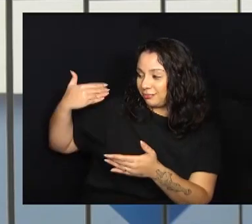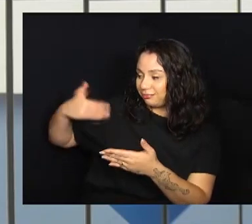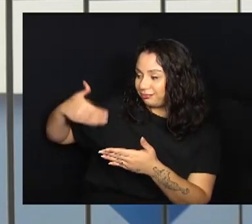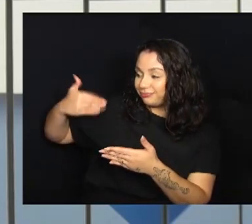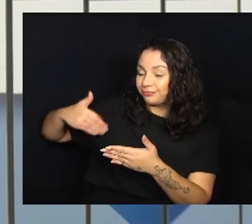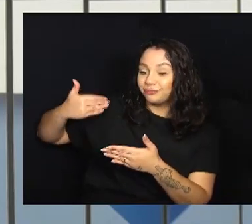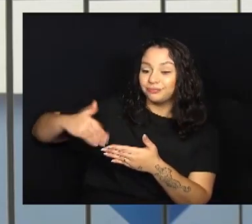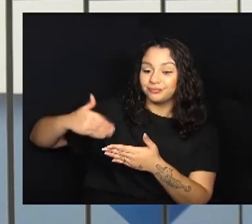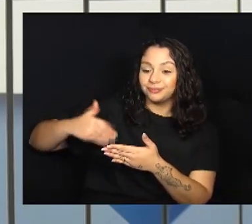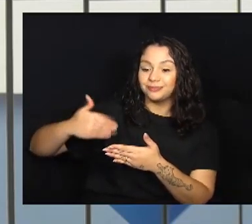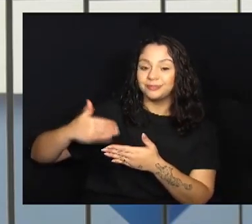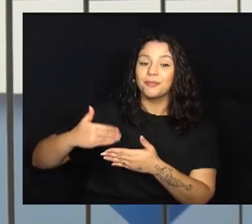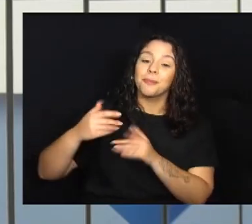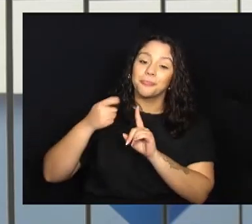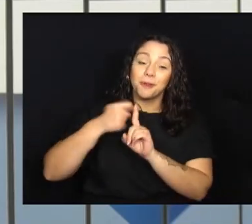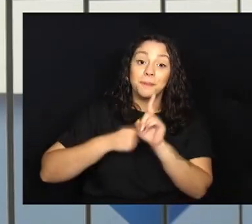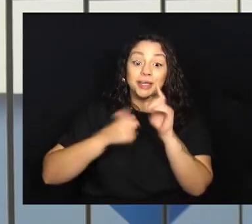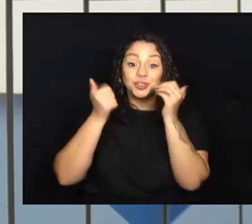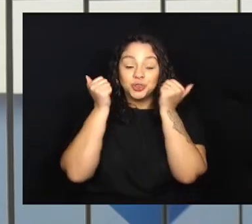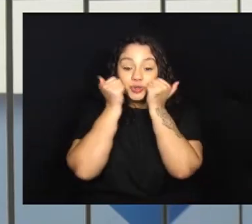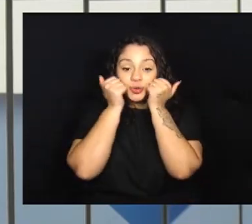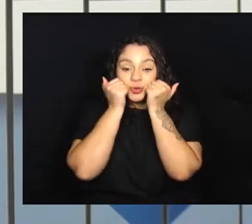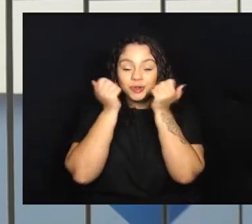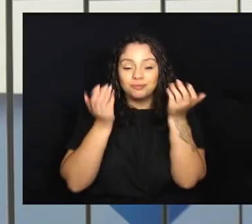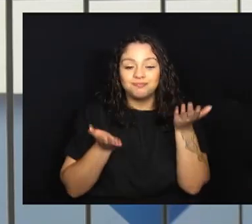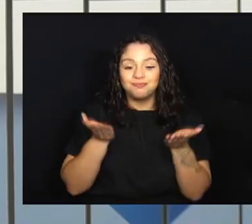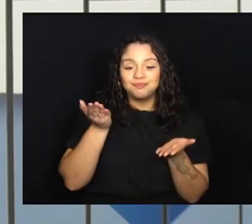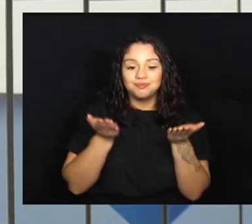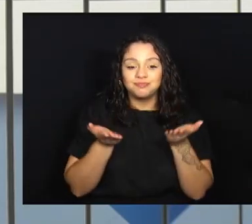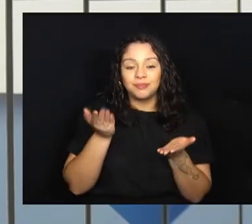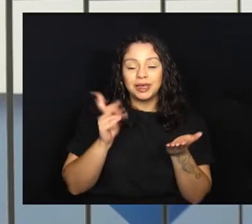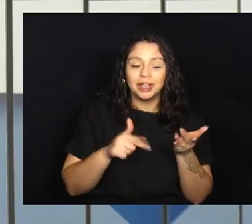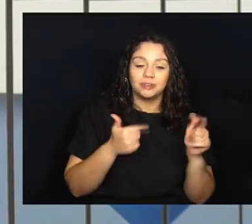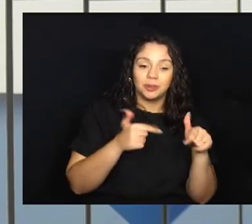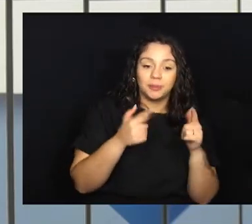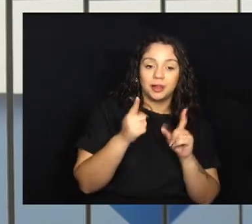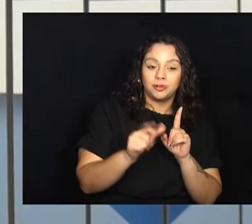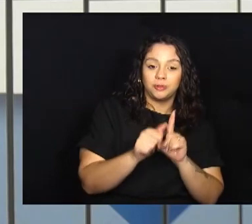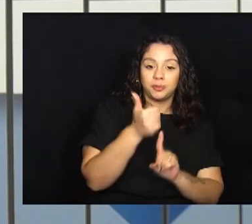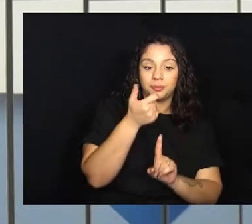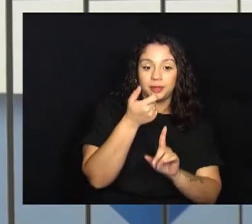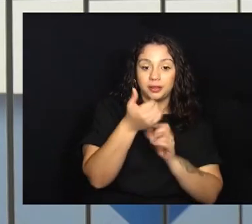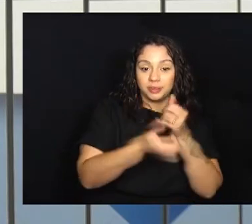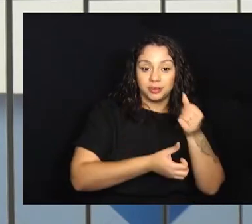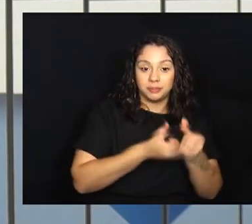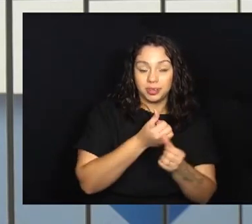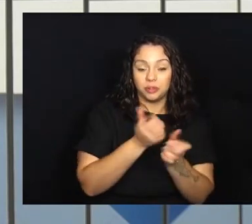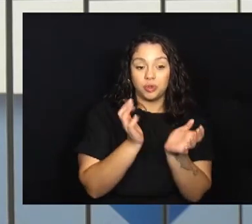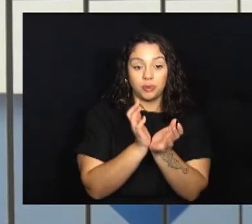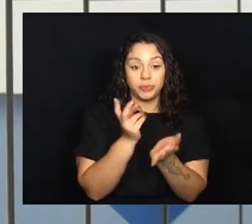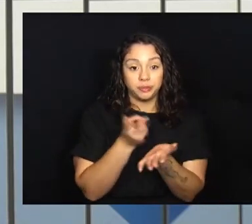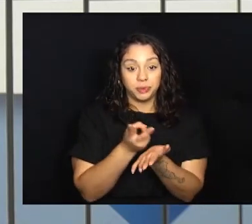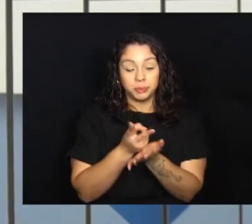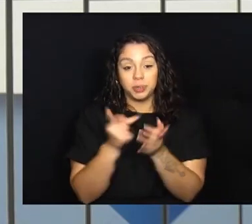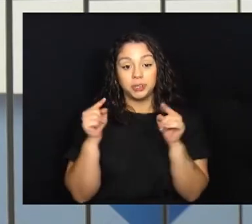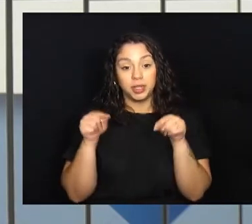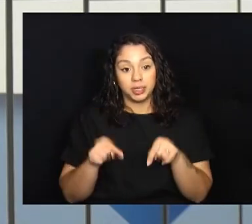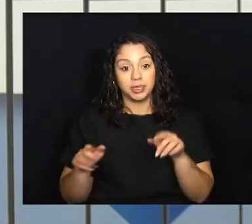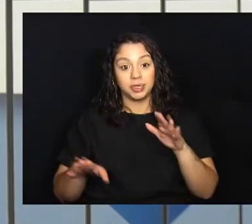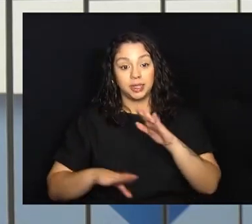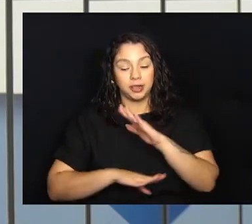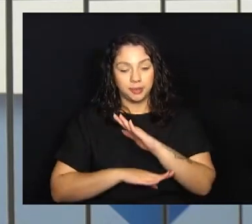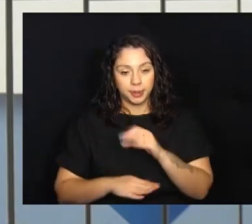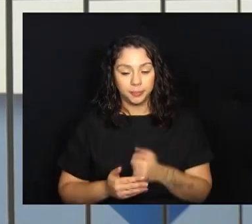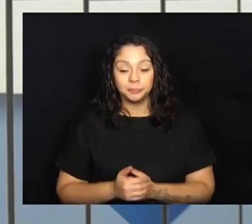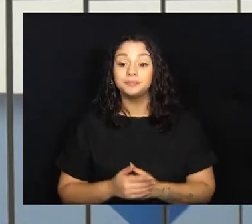durante todo o mês de julho o balanço do trabalho do primeiro semestre das comissões permanentes aqui da Câmara Municipal de Campinas